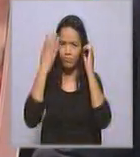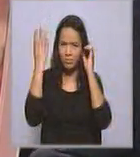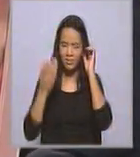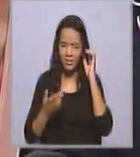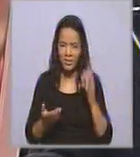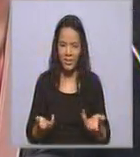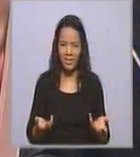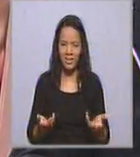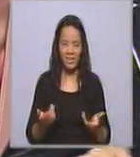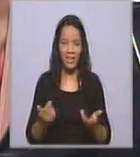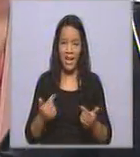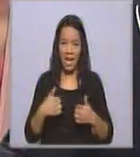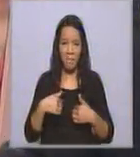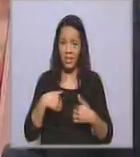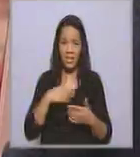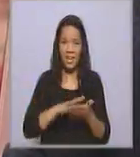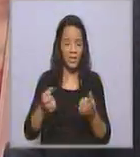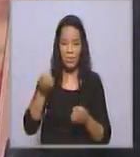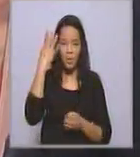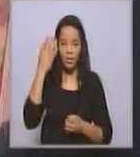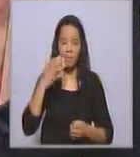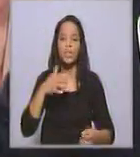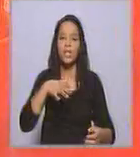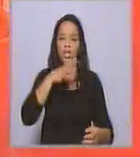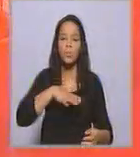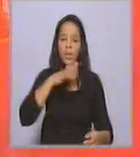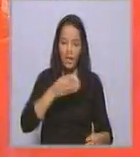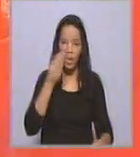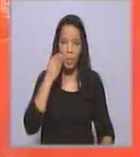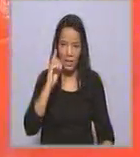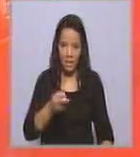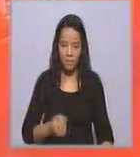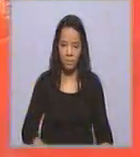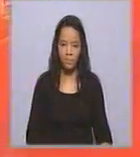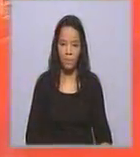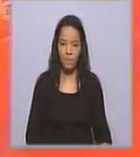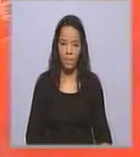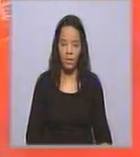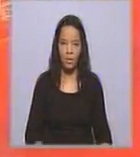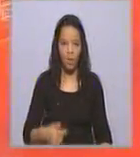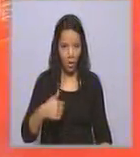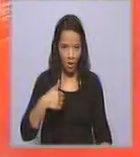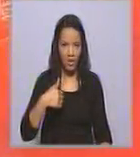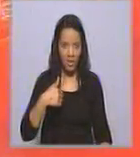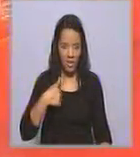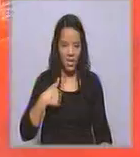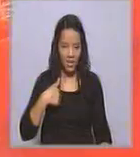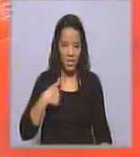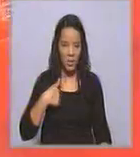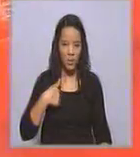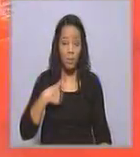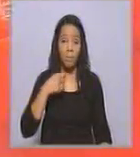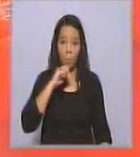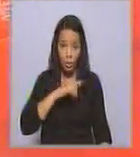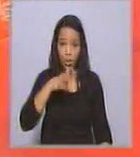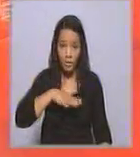minha nada me escapou. Ana, calma, ajuda-me lá, explica lá, como Marta. Como é que é? Uma tarraxinha? Eu passar uma tarraxinha lá. Mas posso